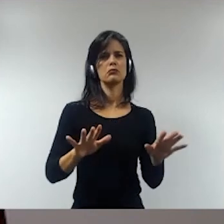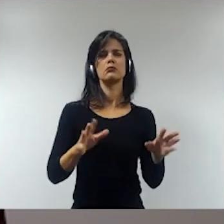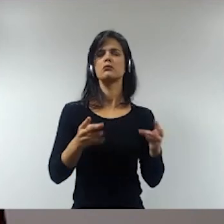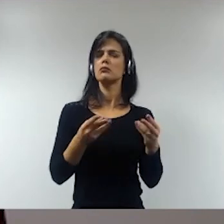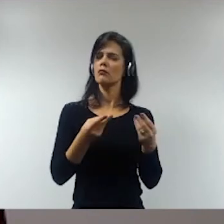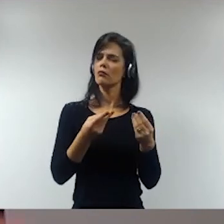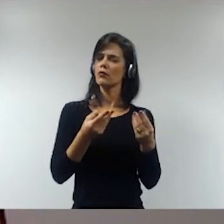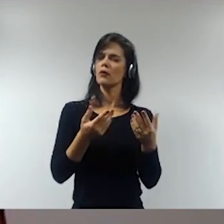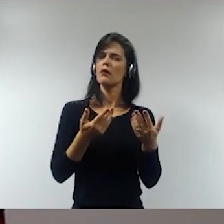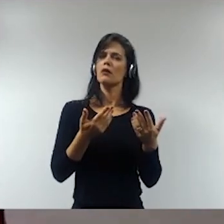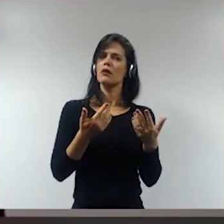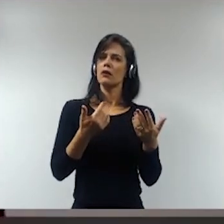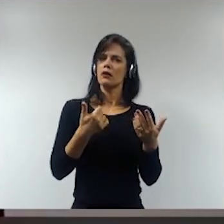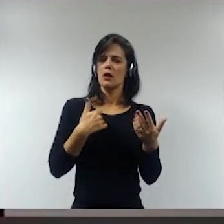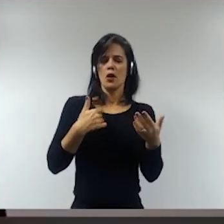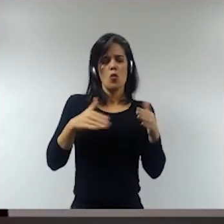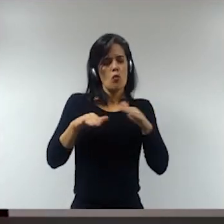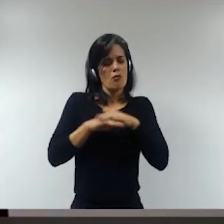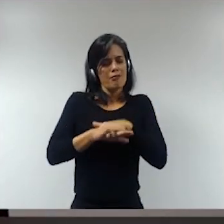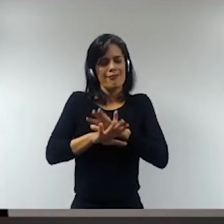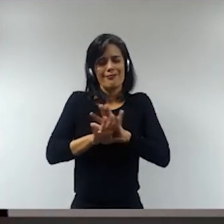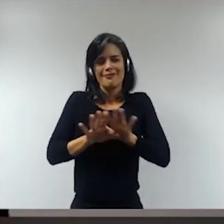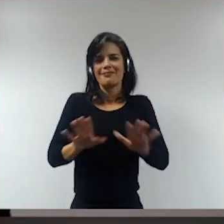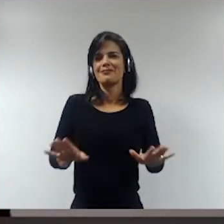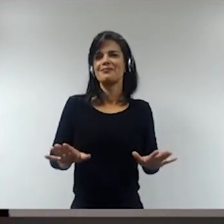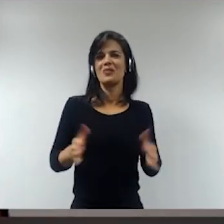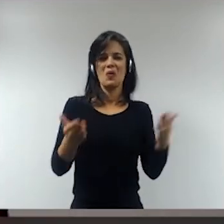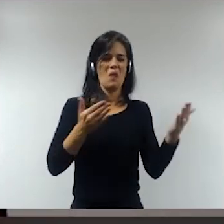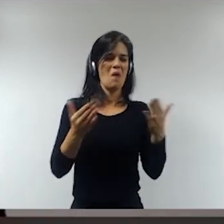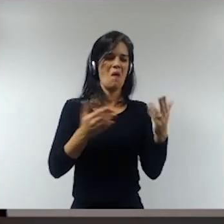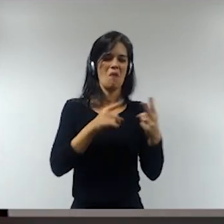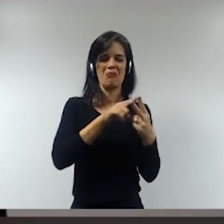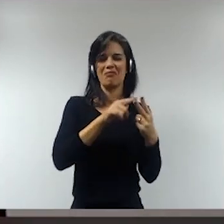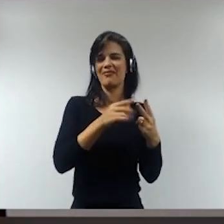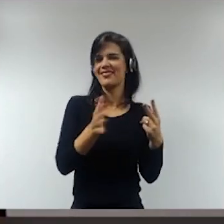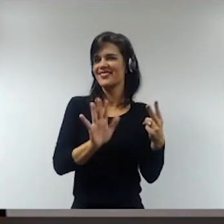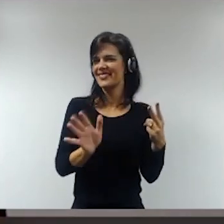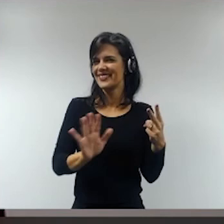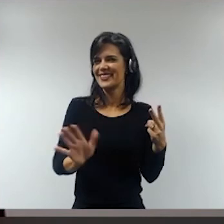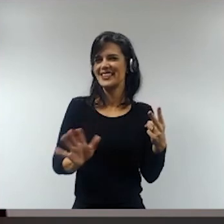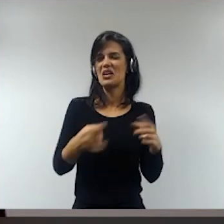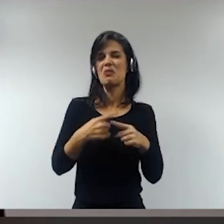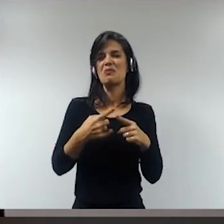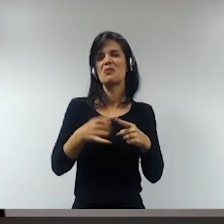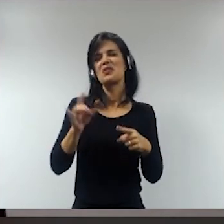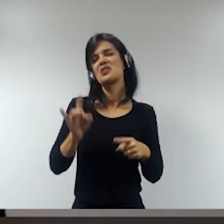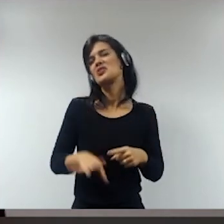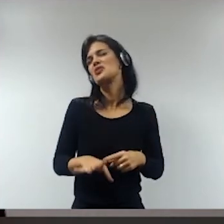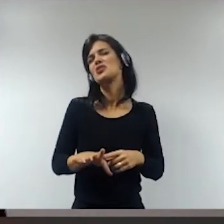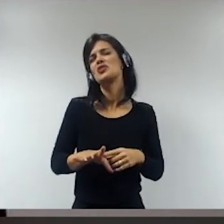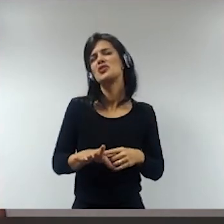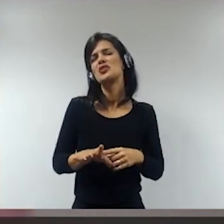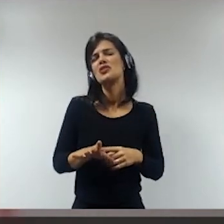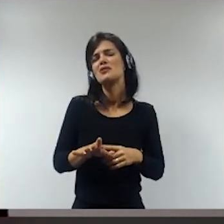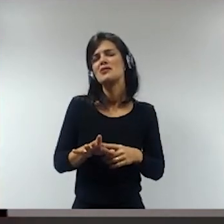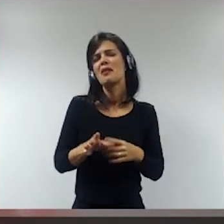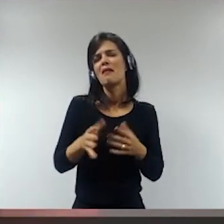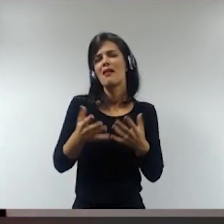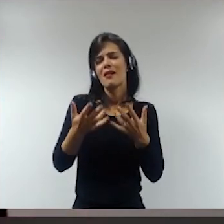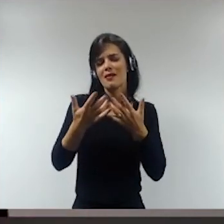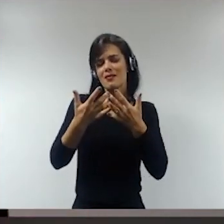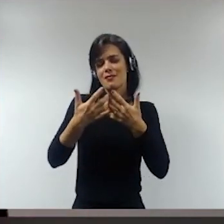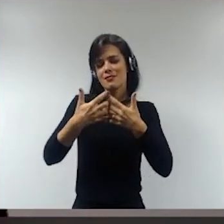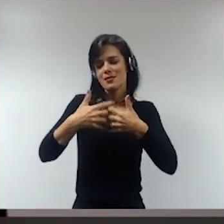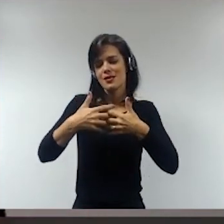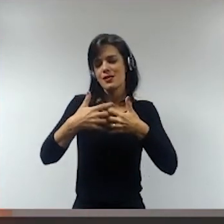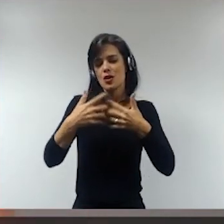sensíveis a tudo. Eu, humildemente, não me comparo a eles, uma vez que sou só um dentinho da engrenagem, não sou a